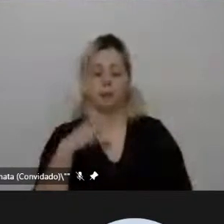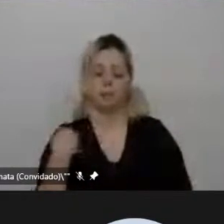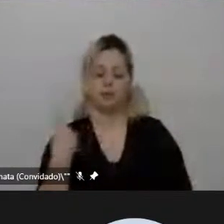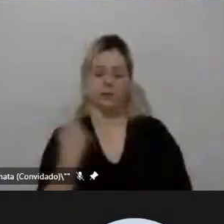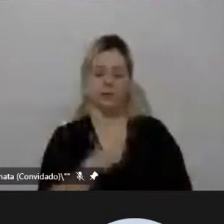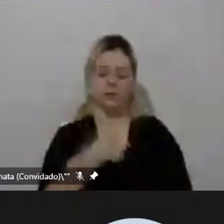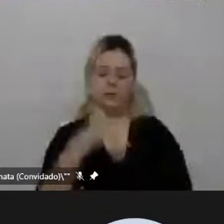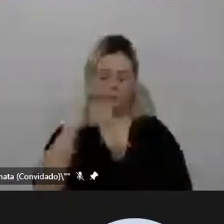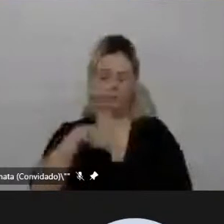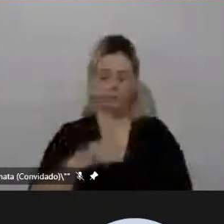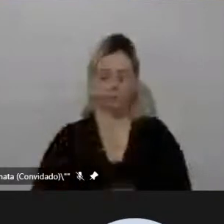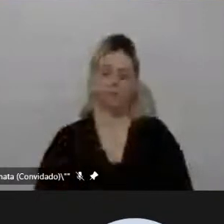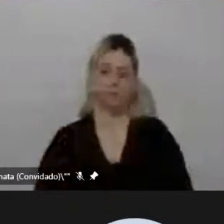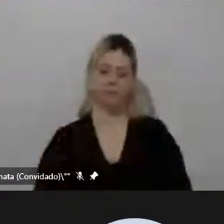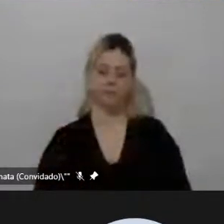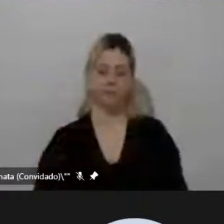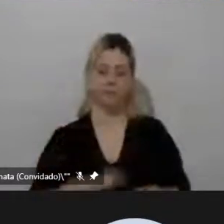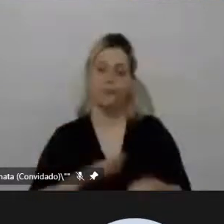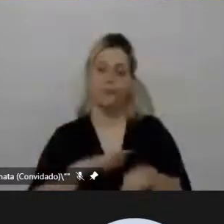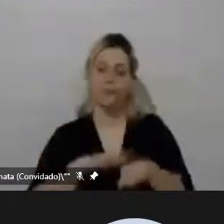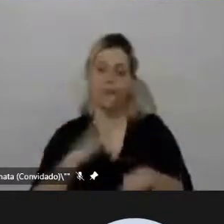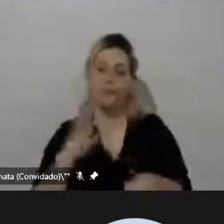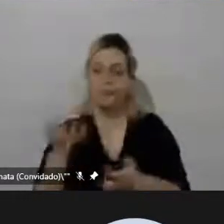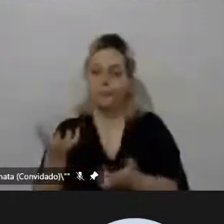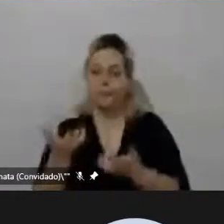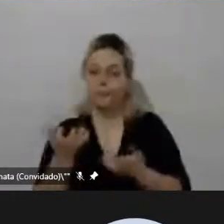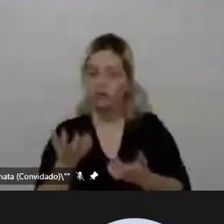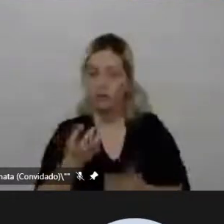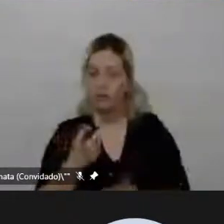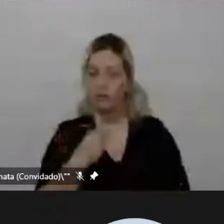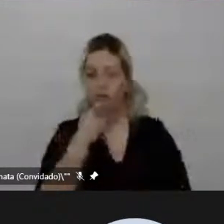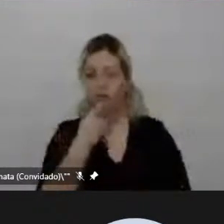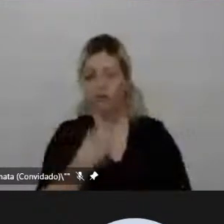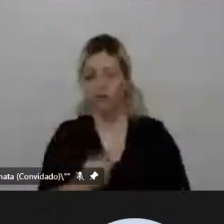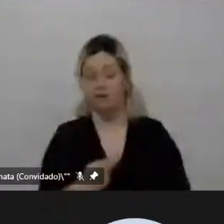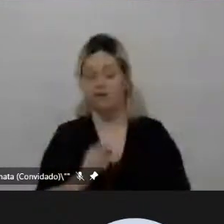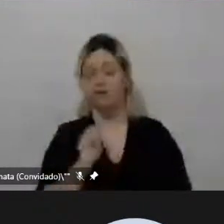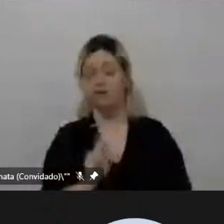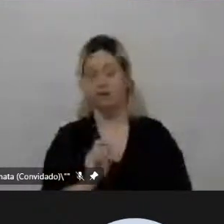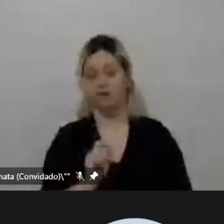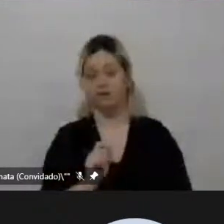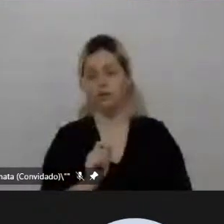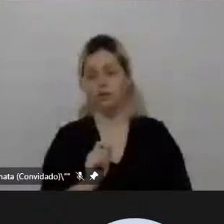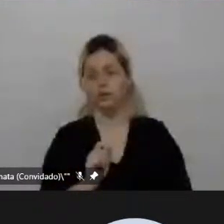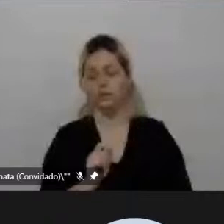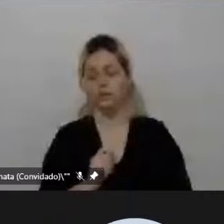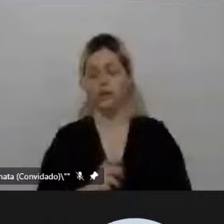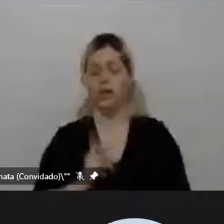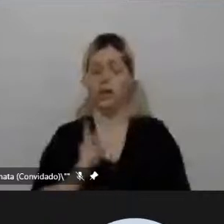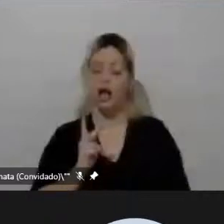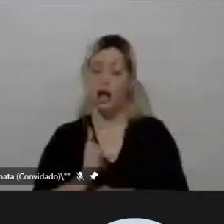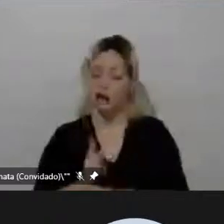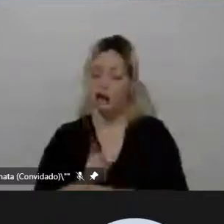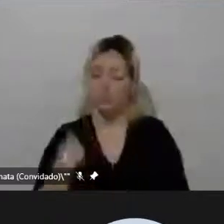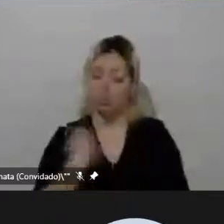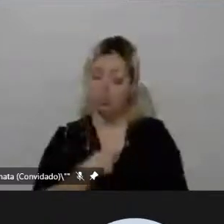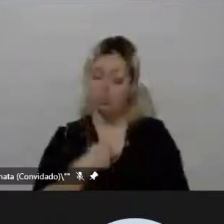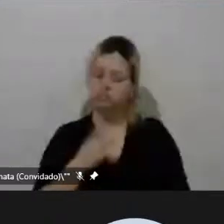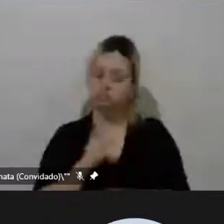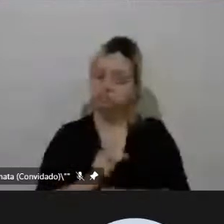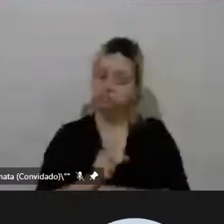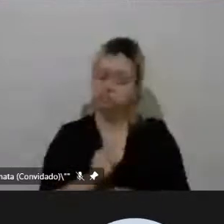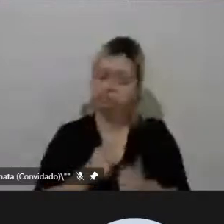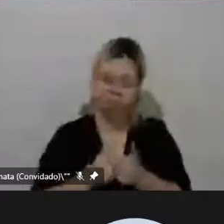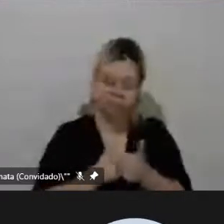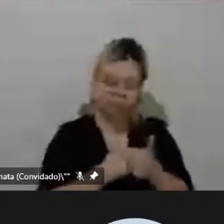daqui. Mas eu quero, no desabafo, deixar que a gente vem acompanhando ao longo do tempo,